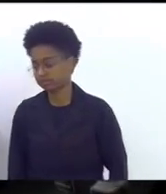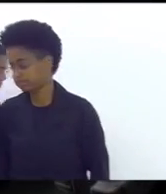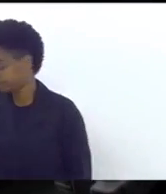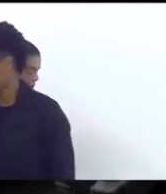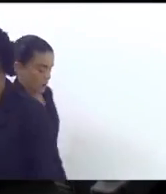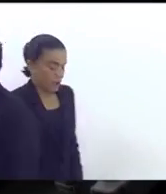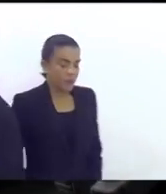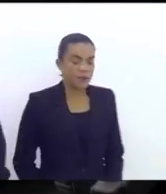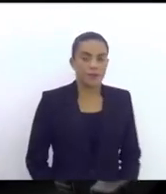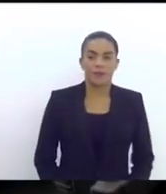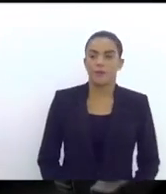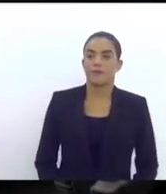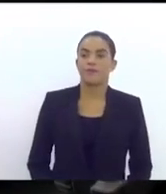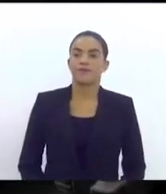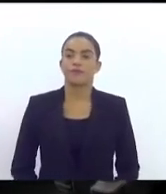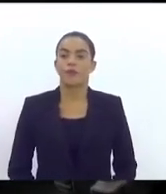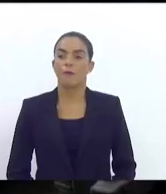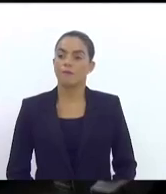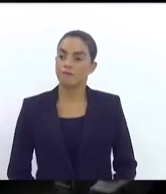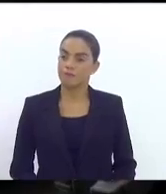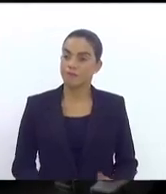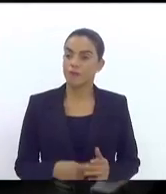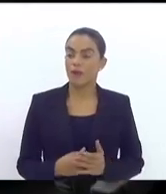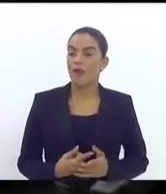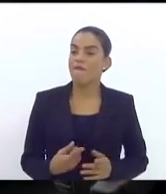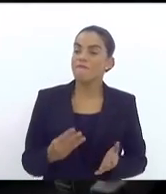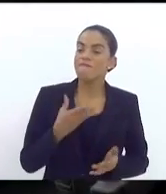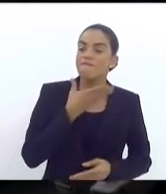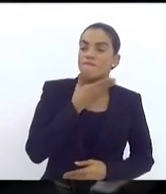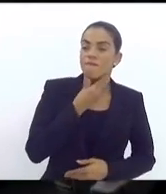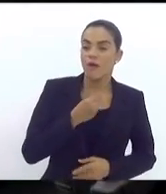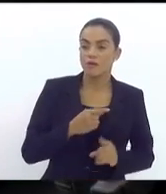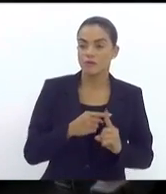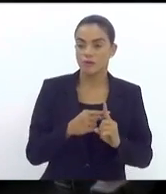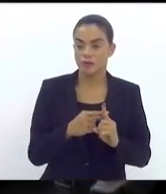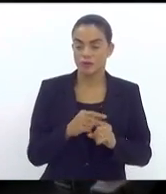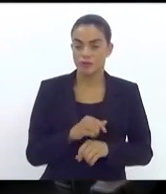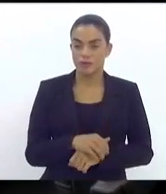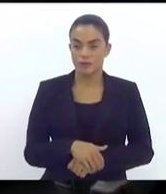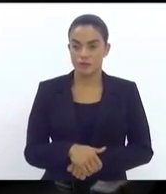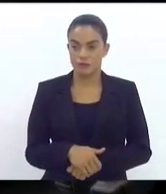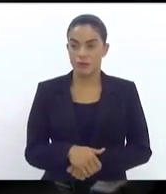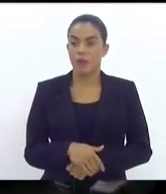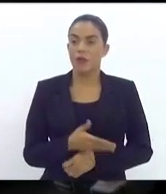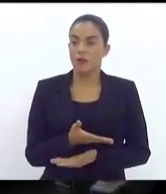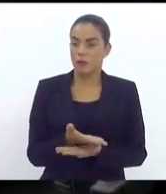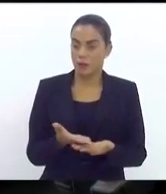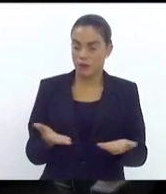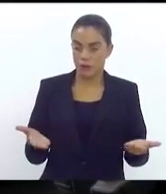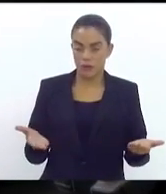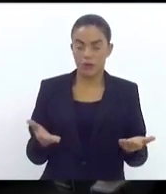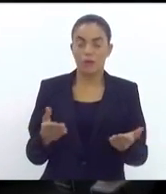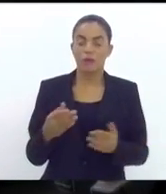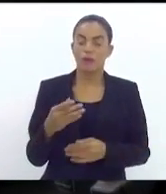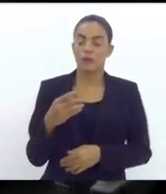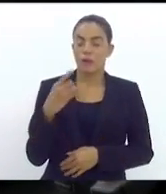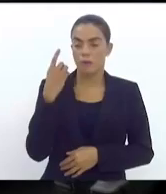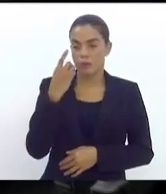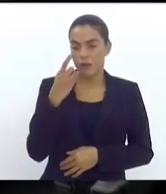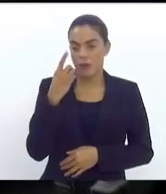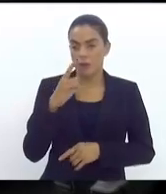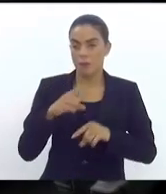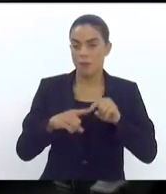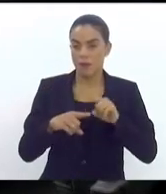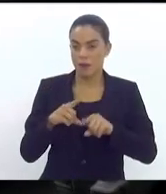conduzem a reconhecimentos equivocados, aqueles falsos positivos. Eu indico aqui aos deputados, no material que eu compartilhei, quando